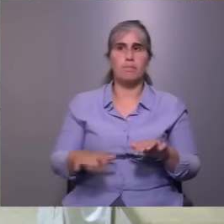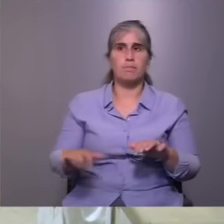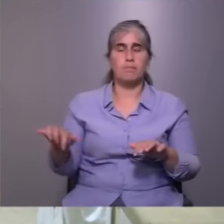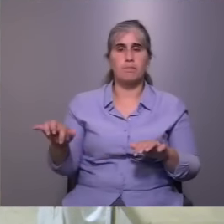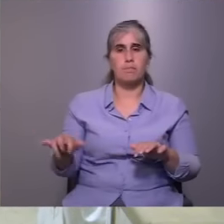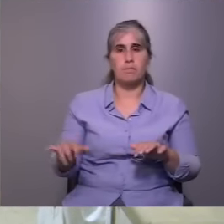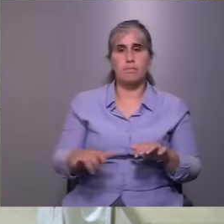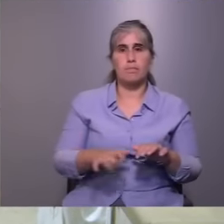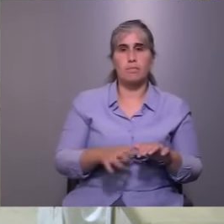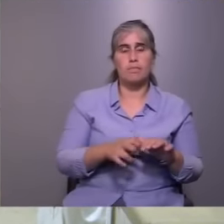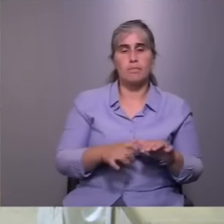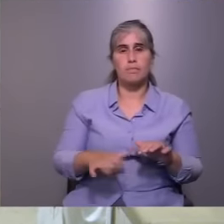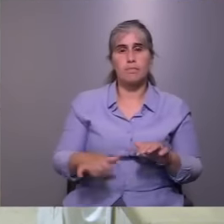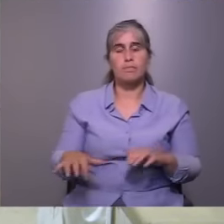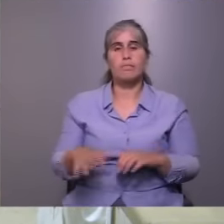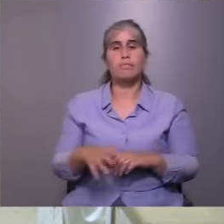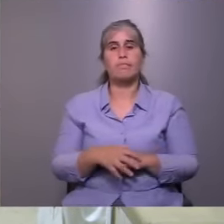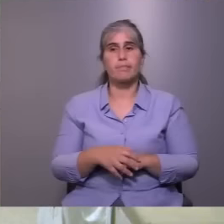dizer.